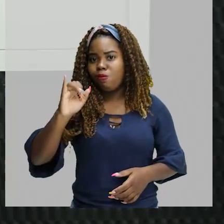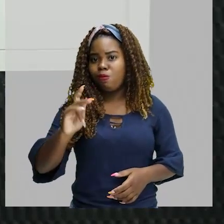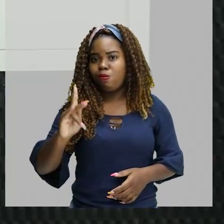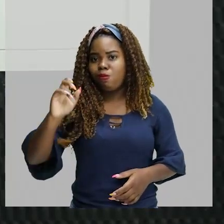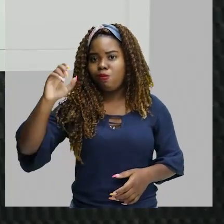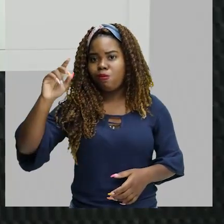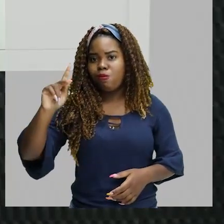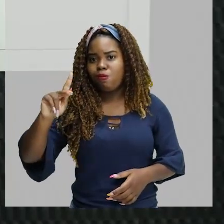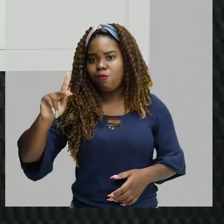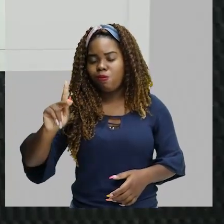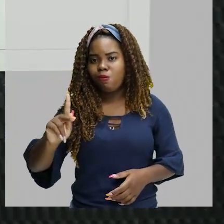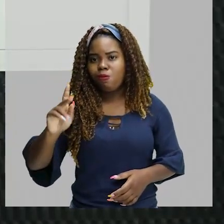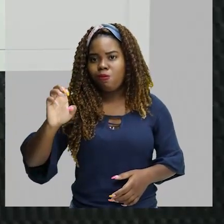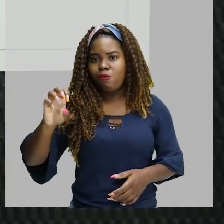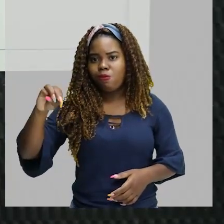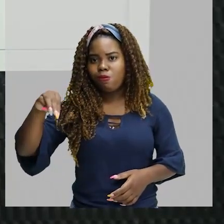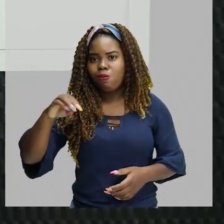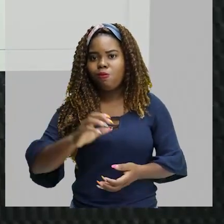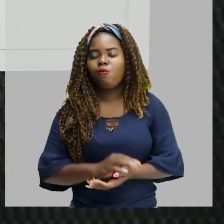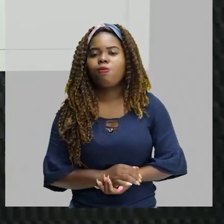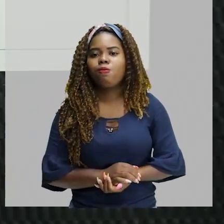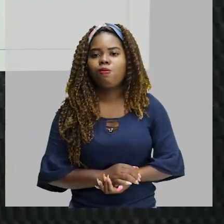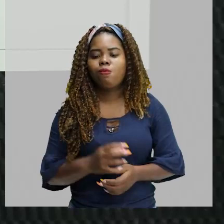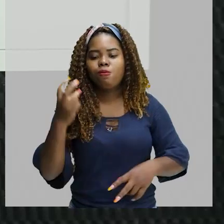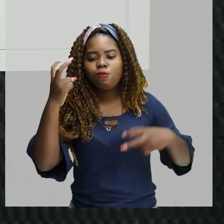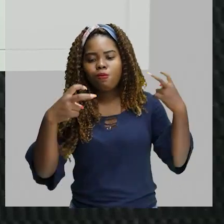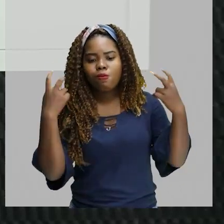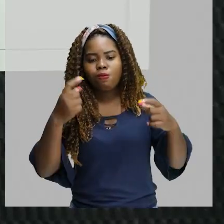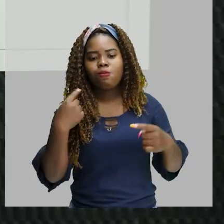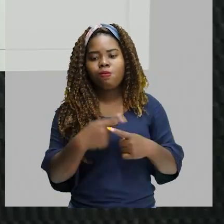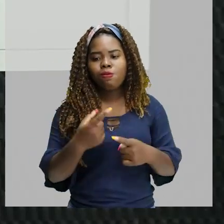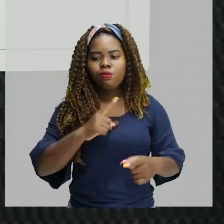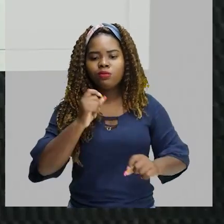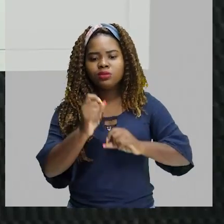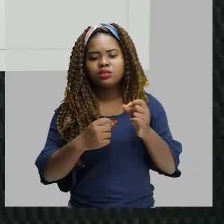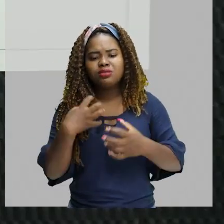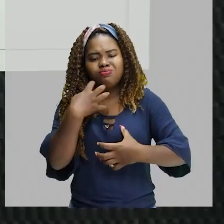da morte para a gente como uma grande preocupação, porque ela vai instaurar uma angústia muito grande.